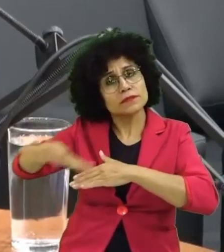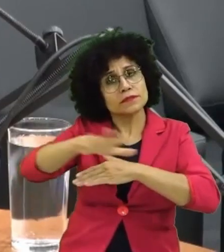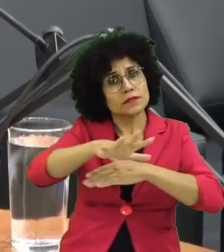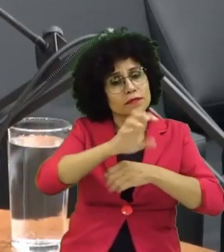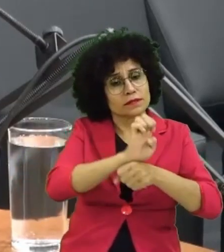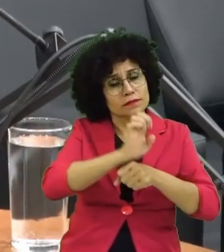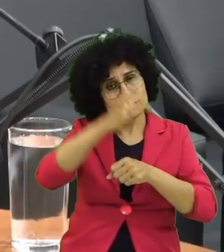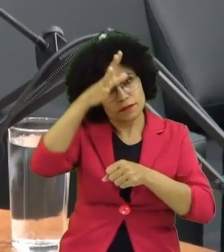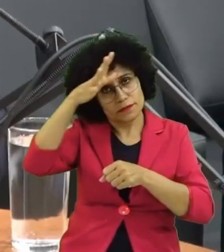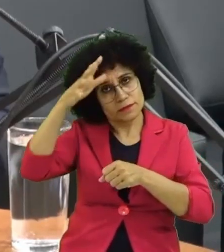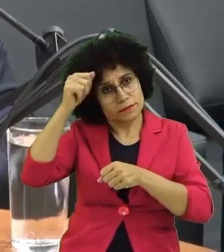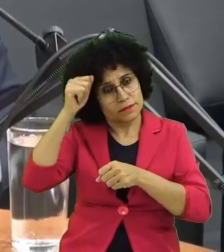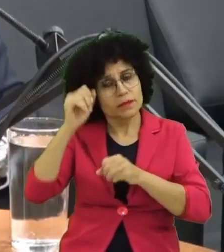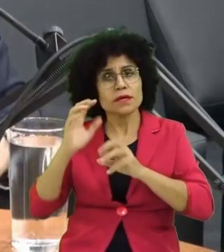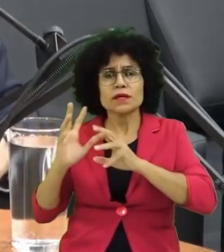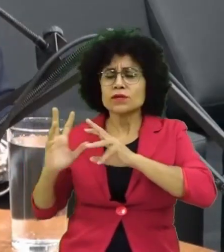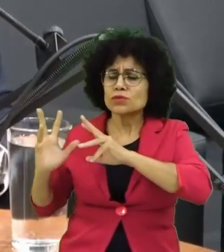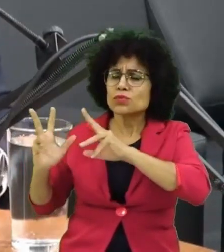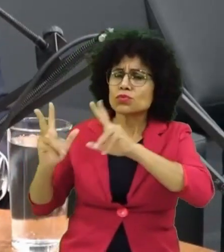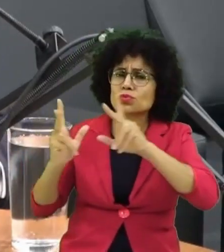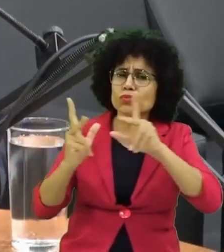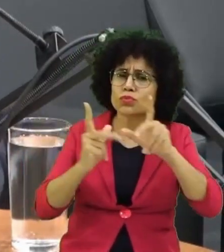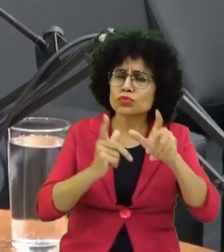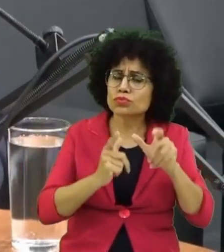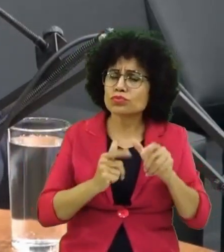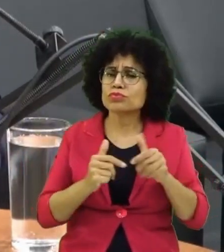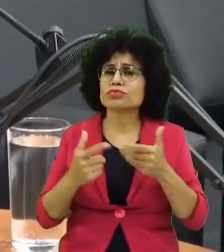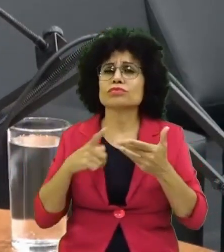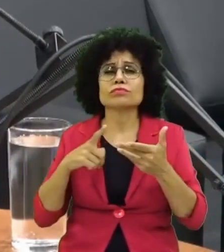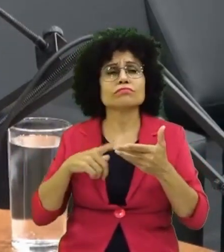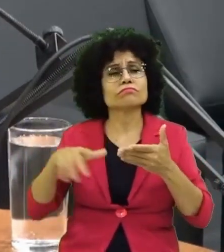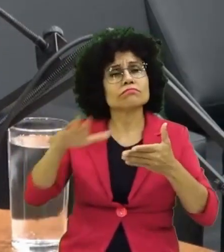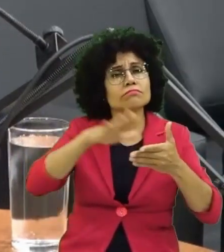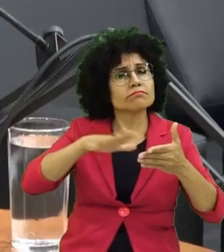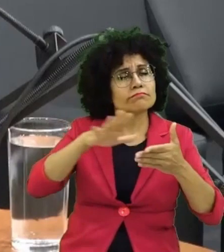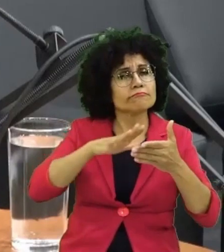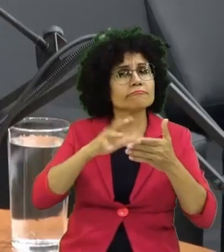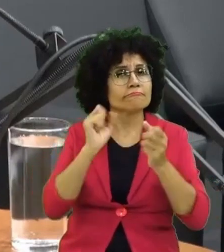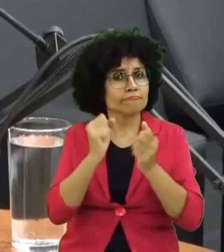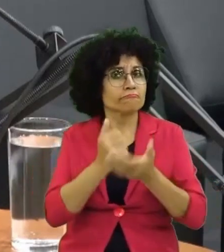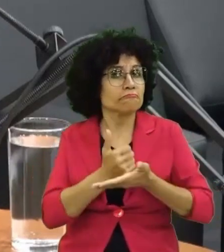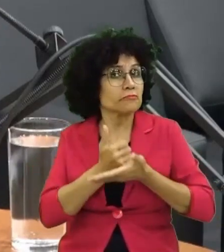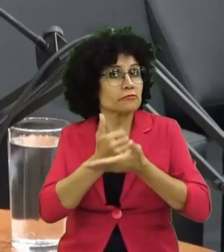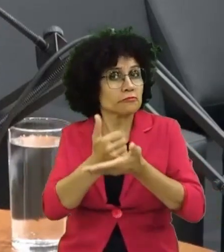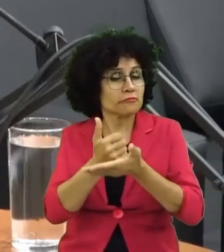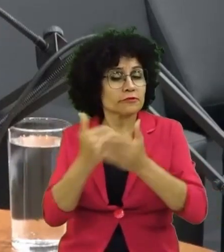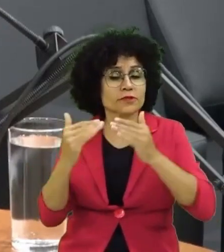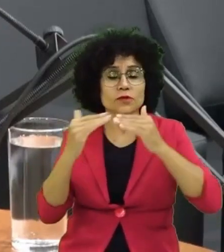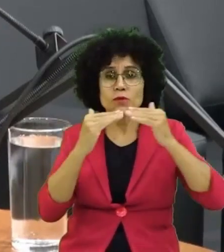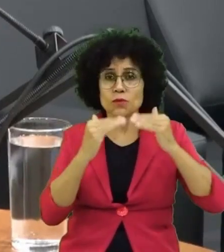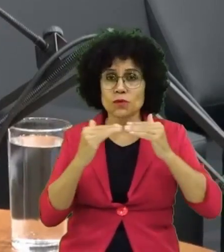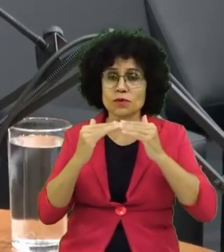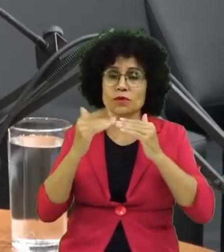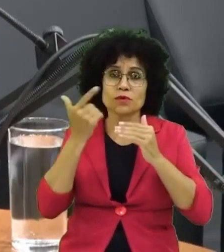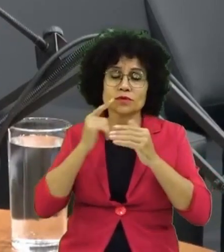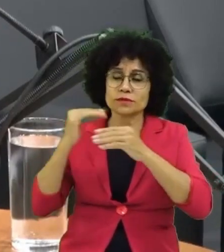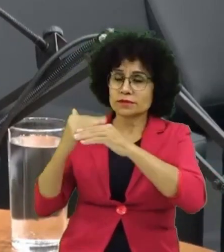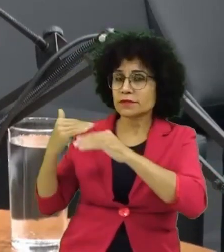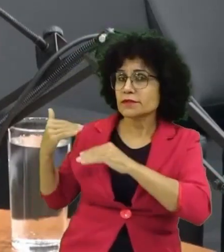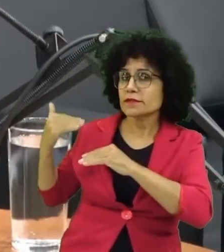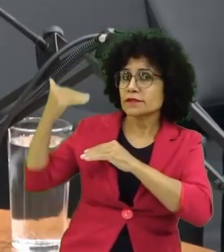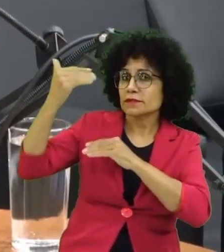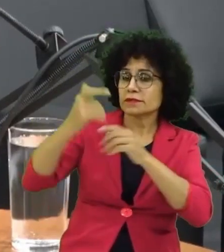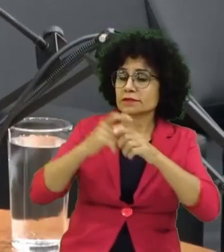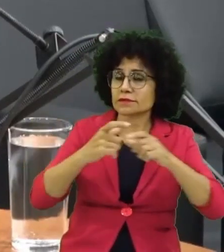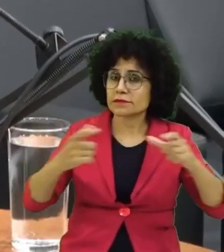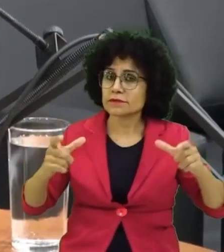no estado de Mato Grosso. Então, há todo um ambiente propício, né, para que a gente possa avançar significativamente na expansão da